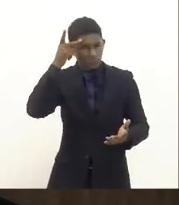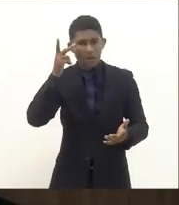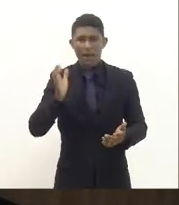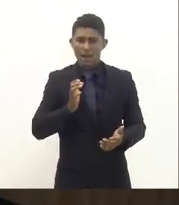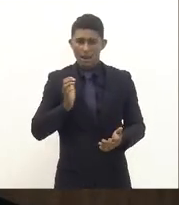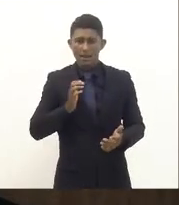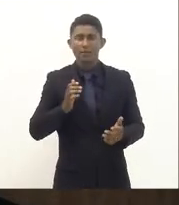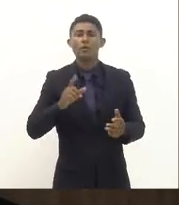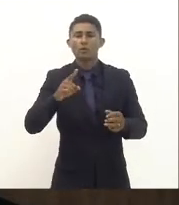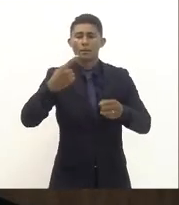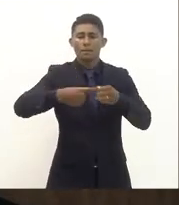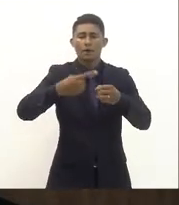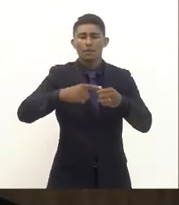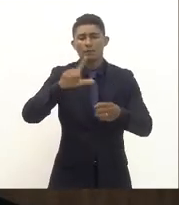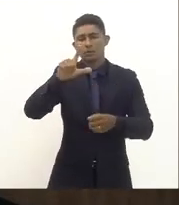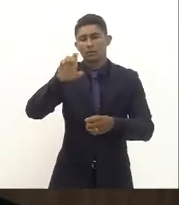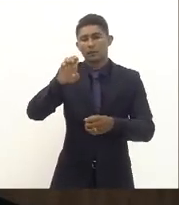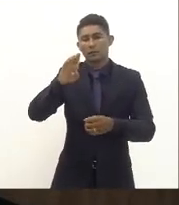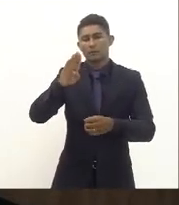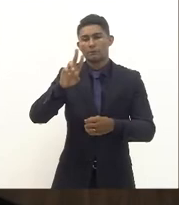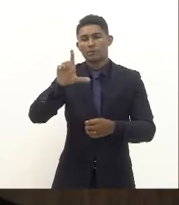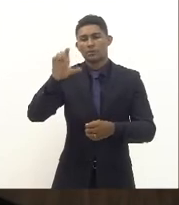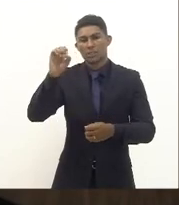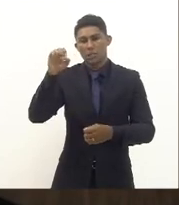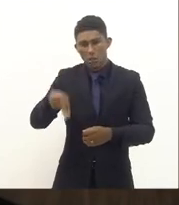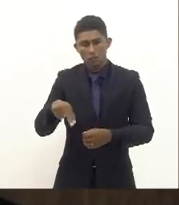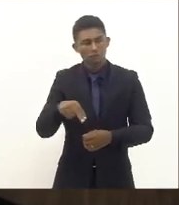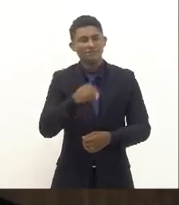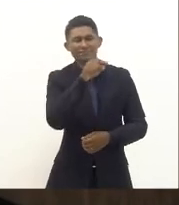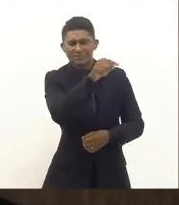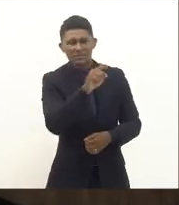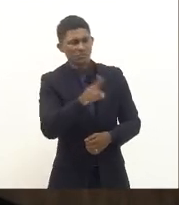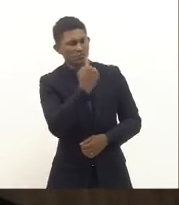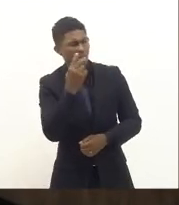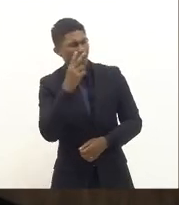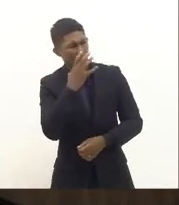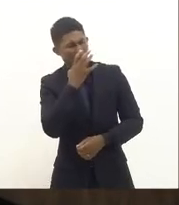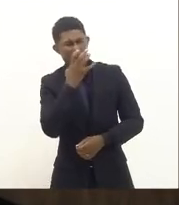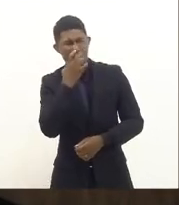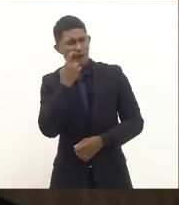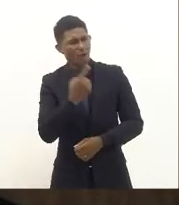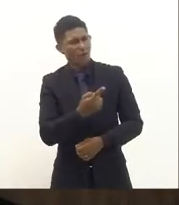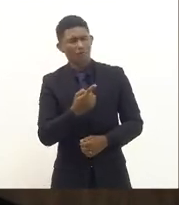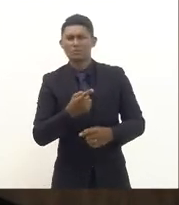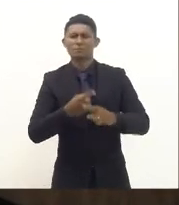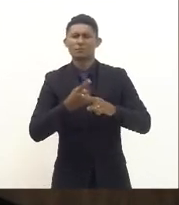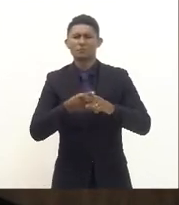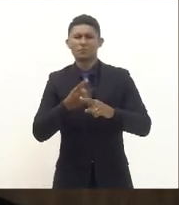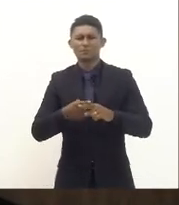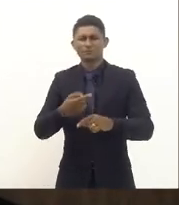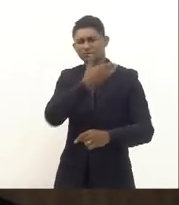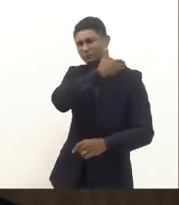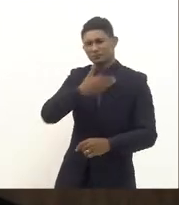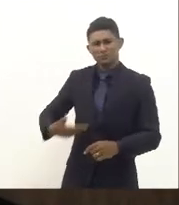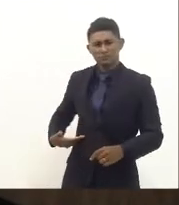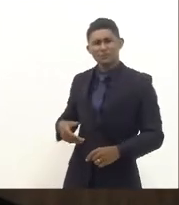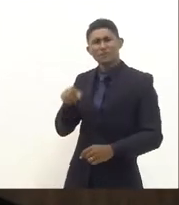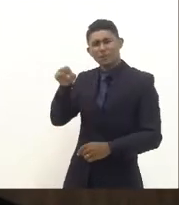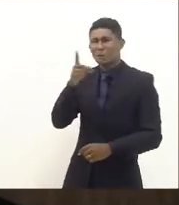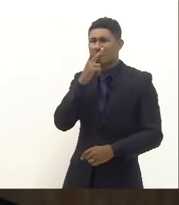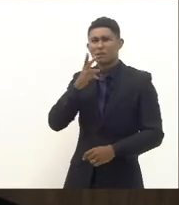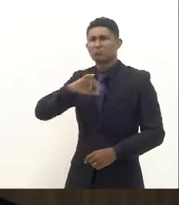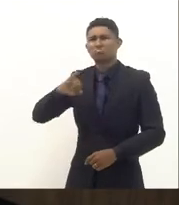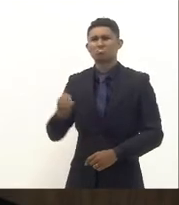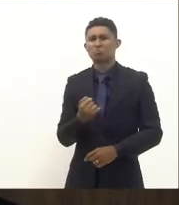no bairro do Leblon é uma contradição é que chama a atenção que salta aos olhos então por que que o poder público não aproveita